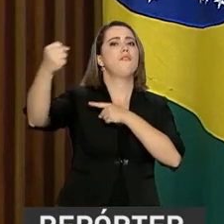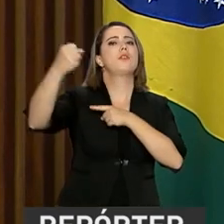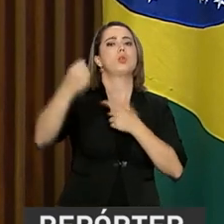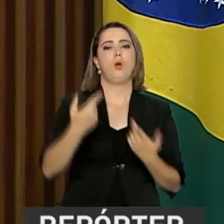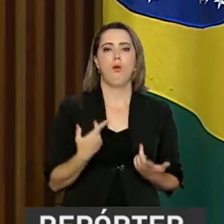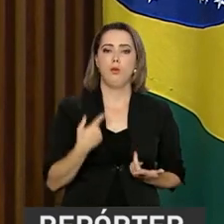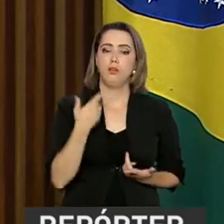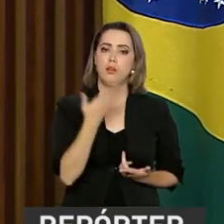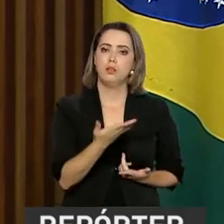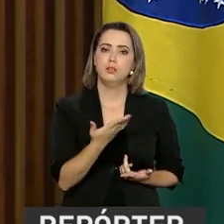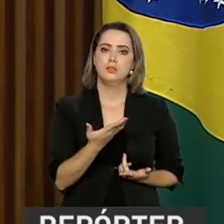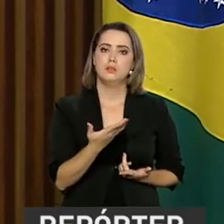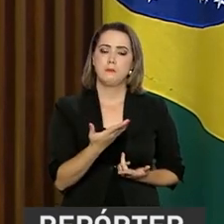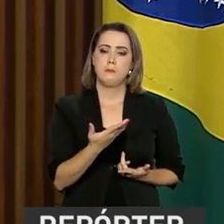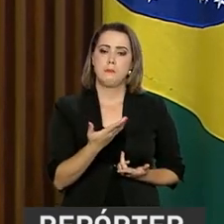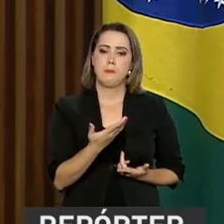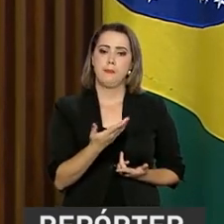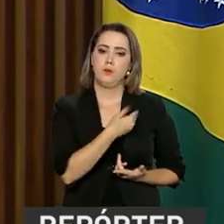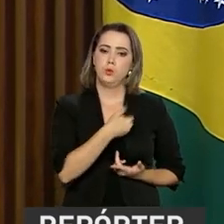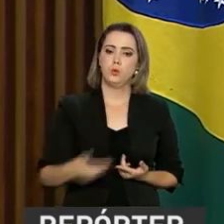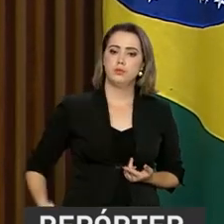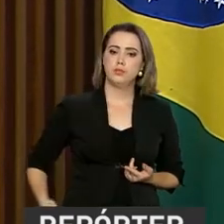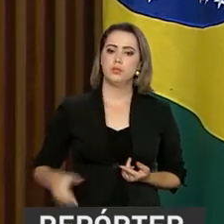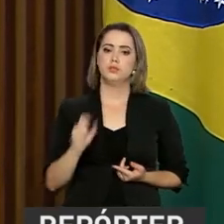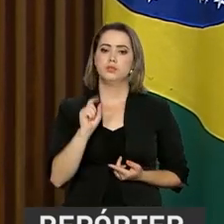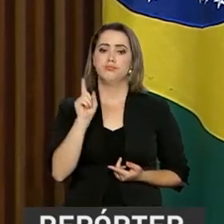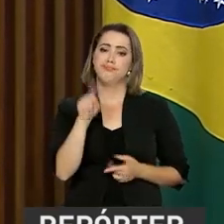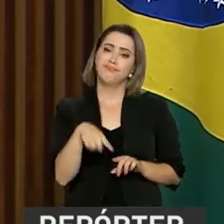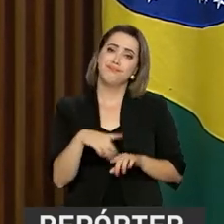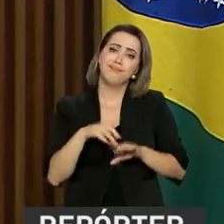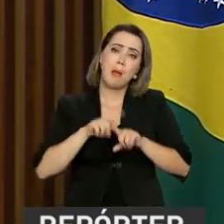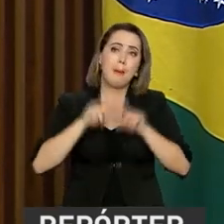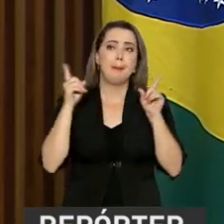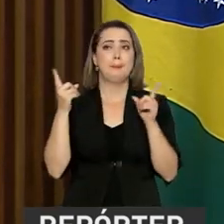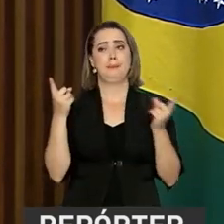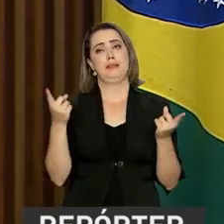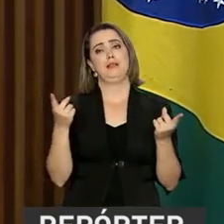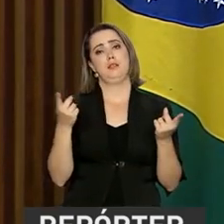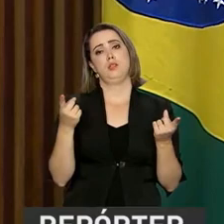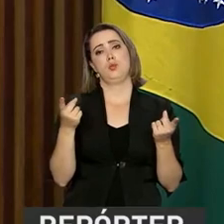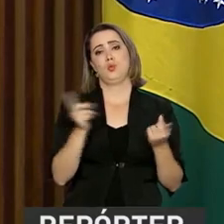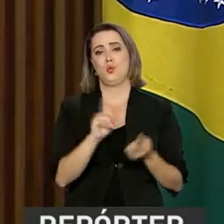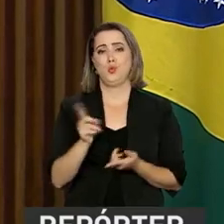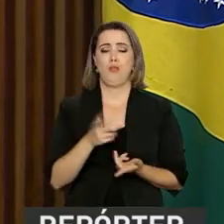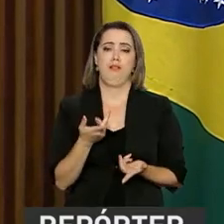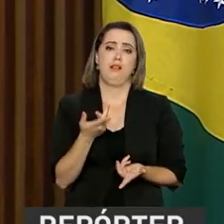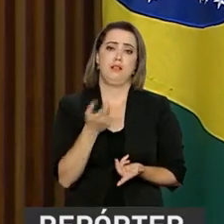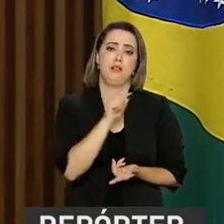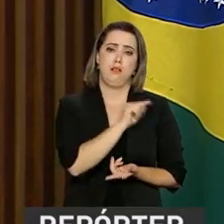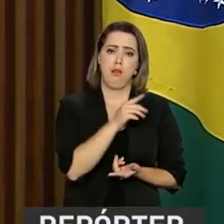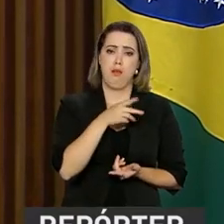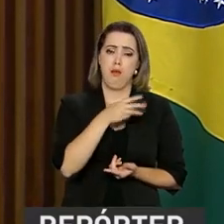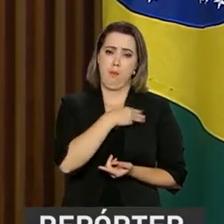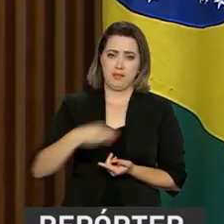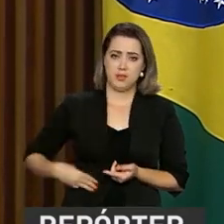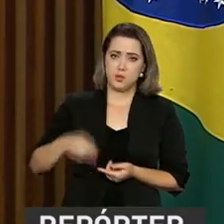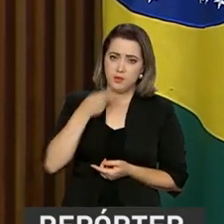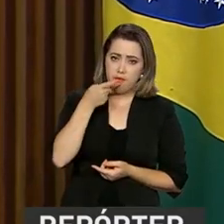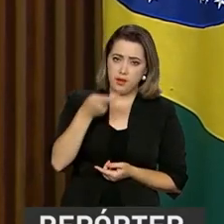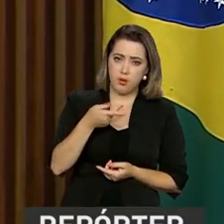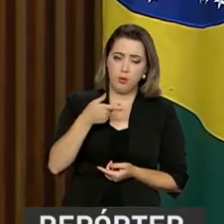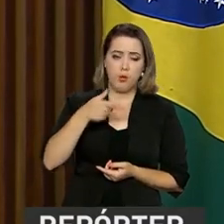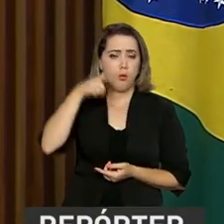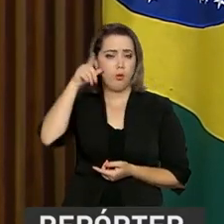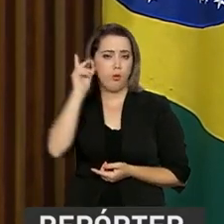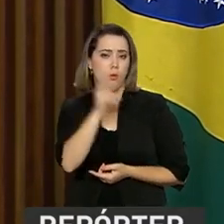não do governo isso não é o Meirelles ainda disse ontem lá no Rio de Janeiro que não era uma